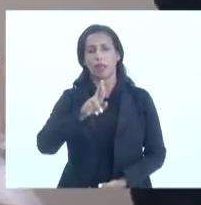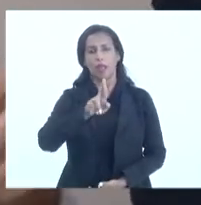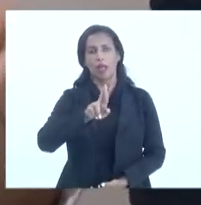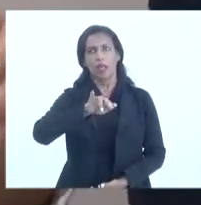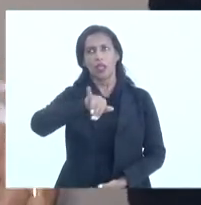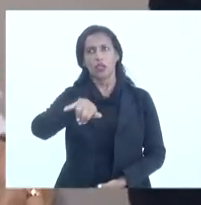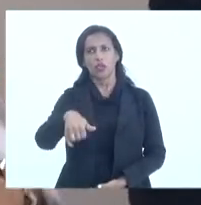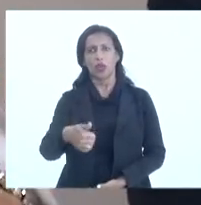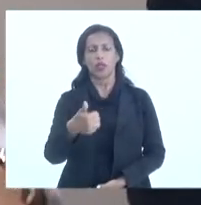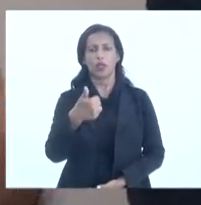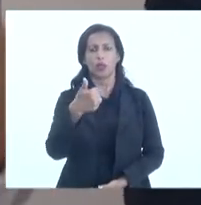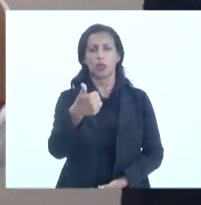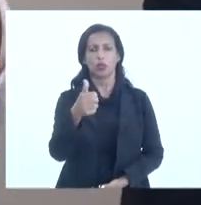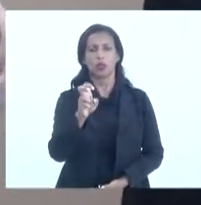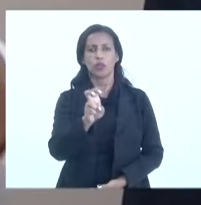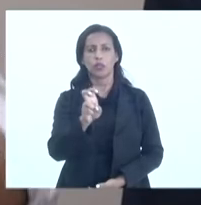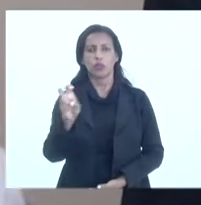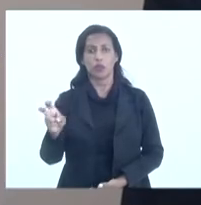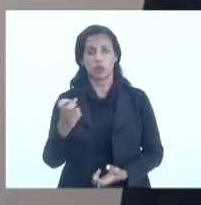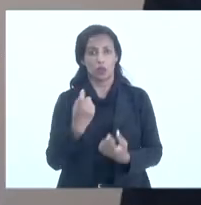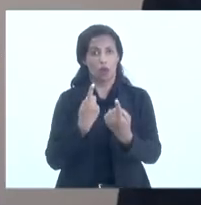RJ155 liga Dutra